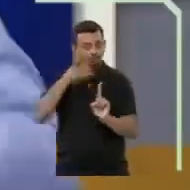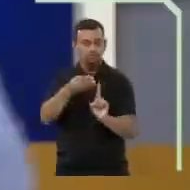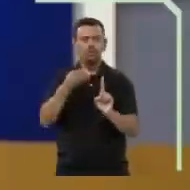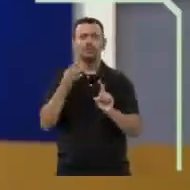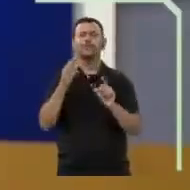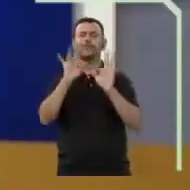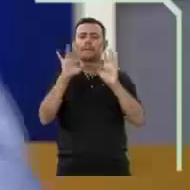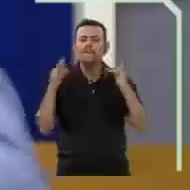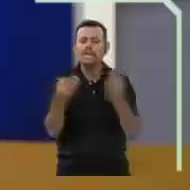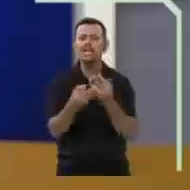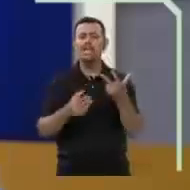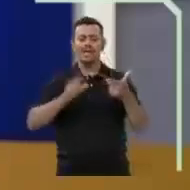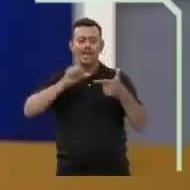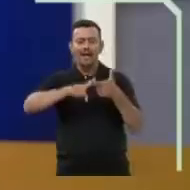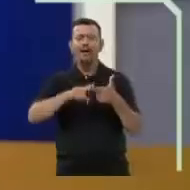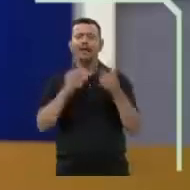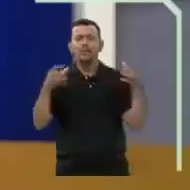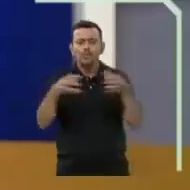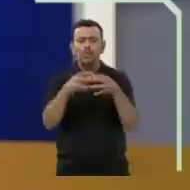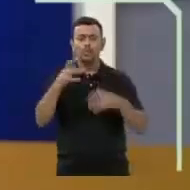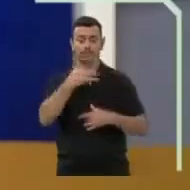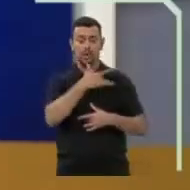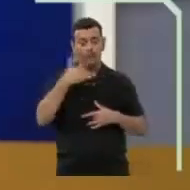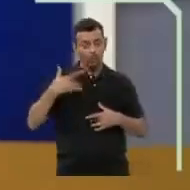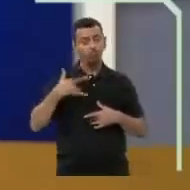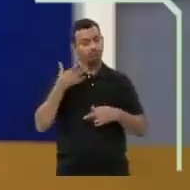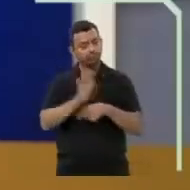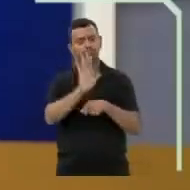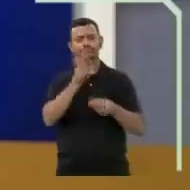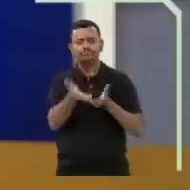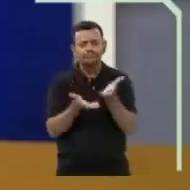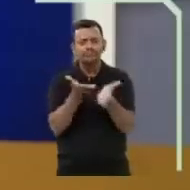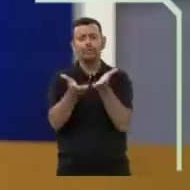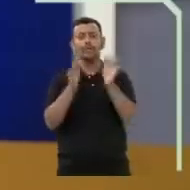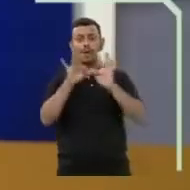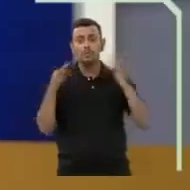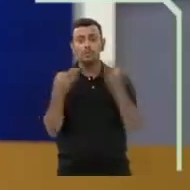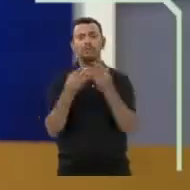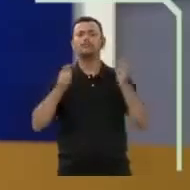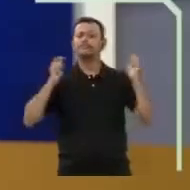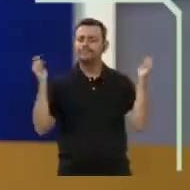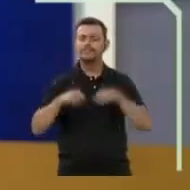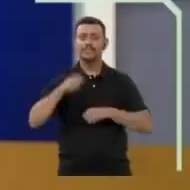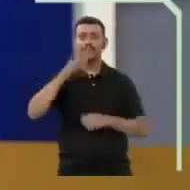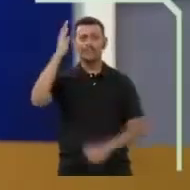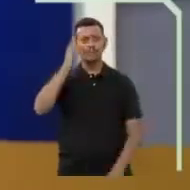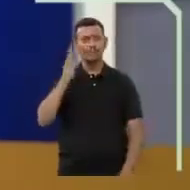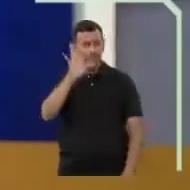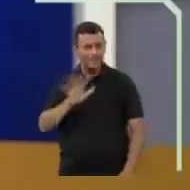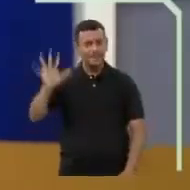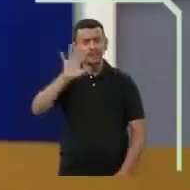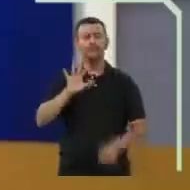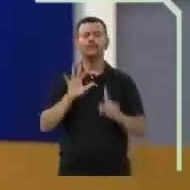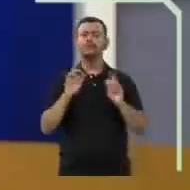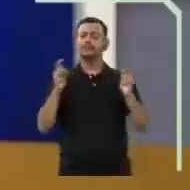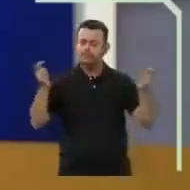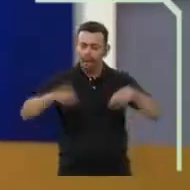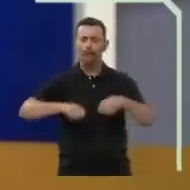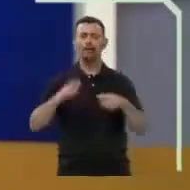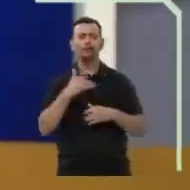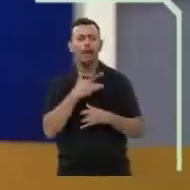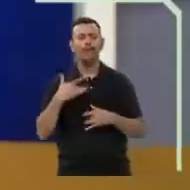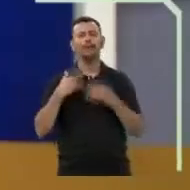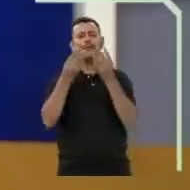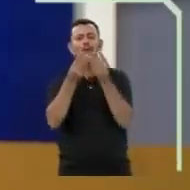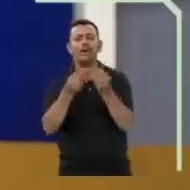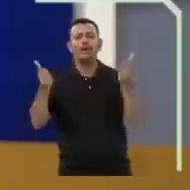com as equipes de saúde da família, para que todos os brasileiros tenham saúde de qualidade, valorizando